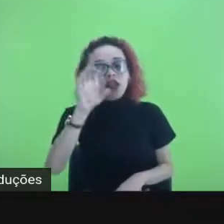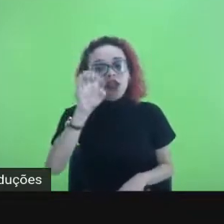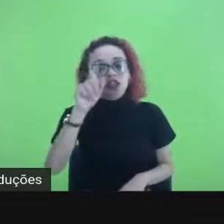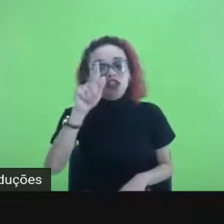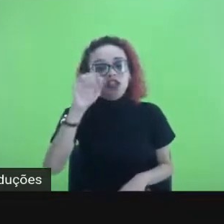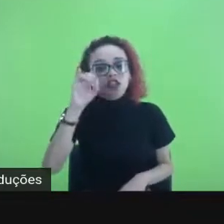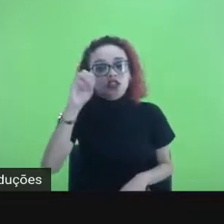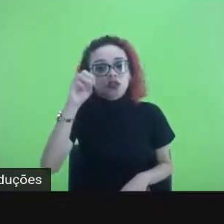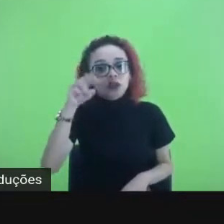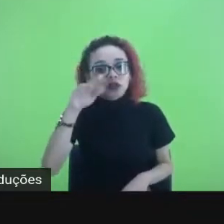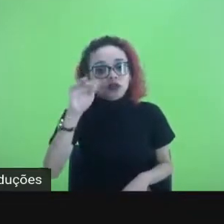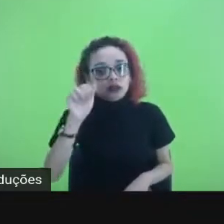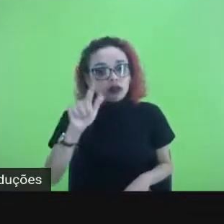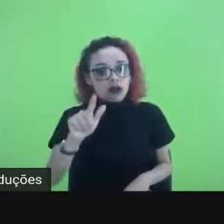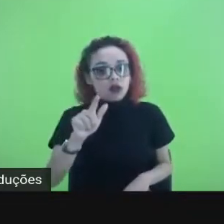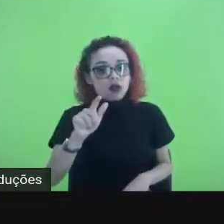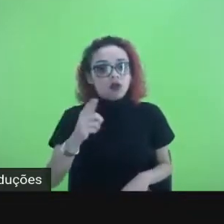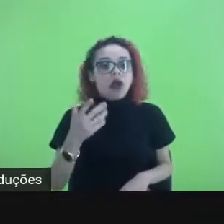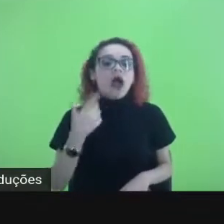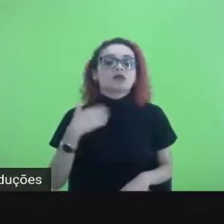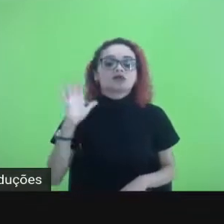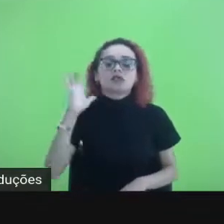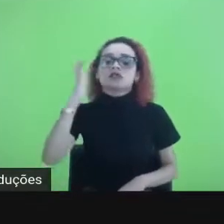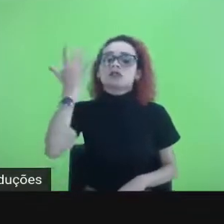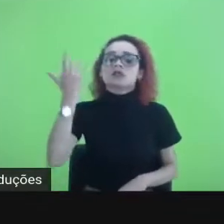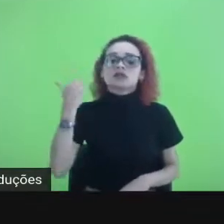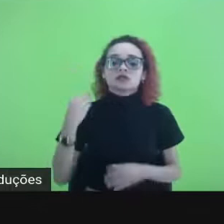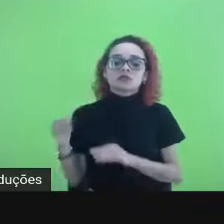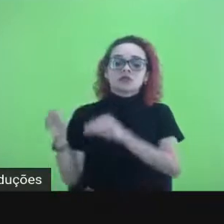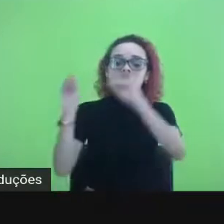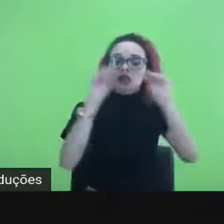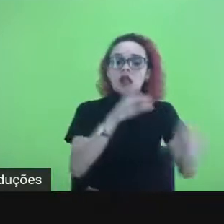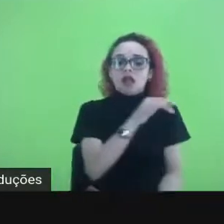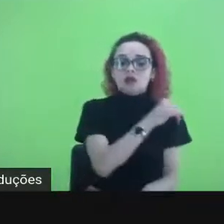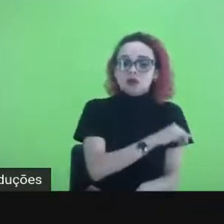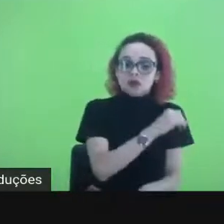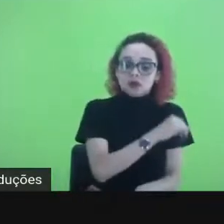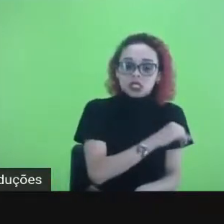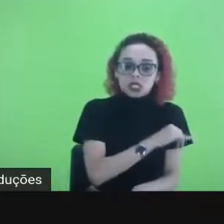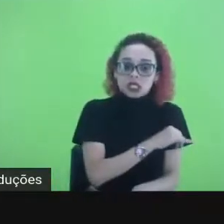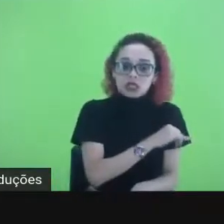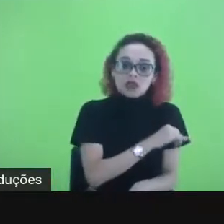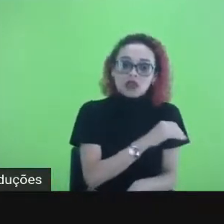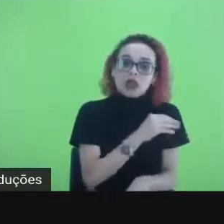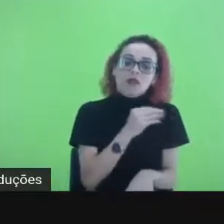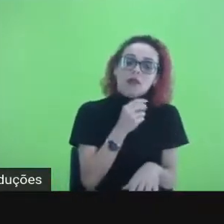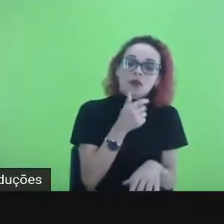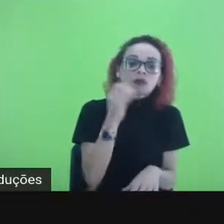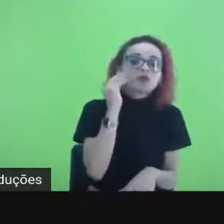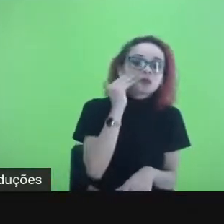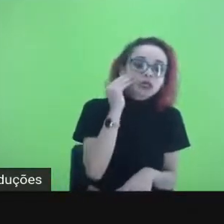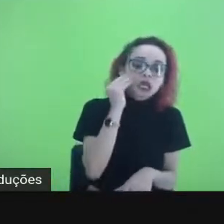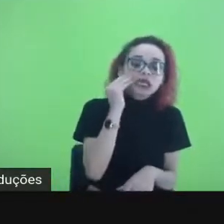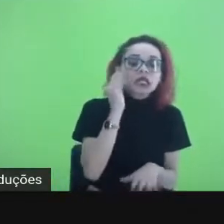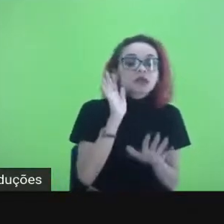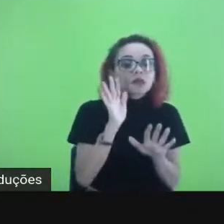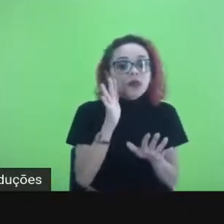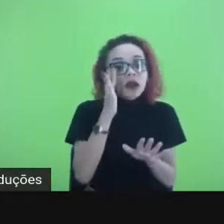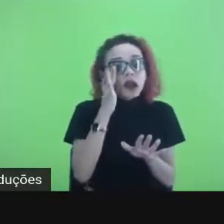Depois eu decidi vir para o Rio de Janeiro, eu queria, né, ter outras experiências, assim, construir